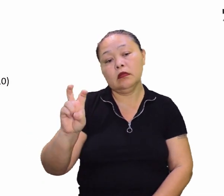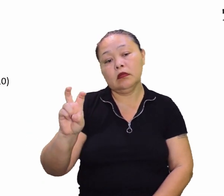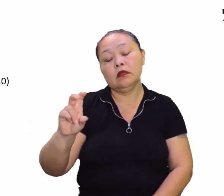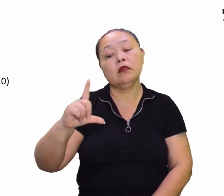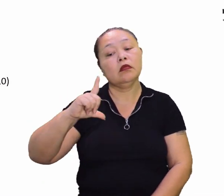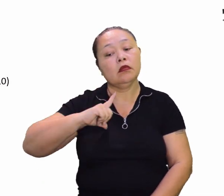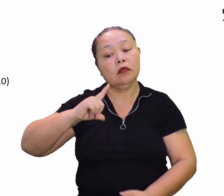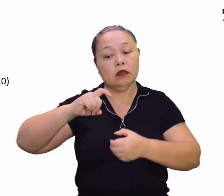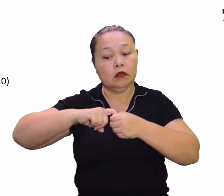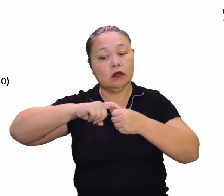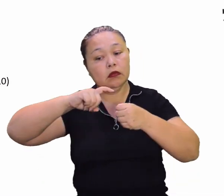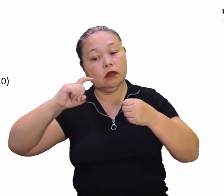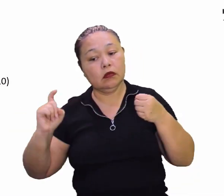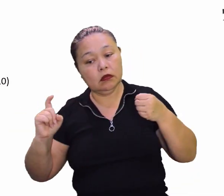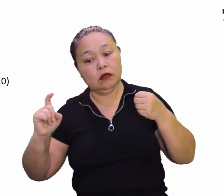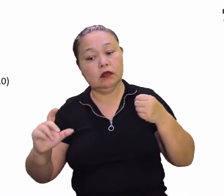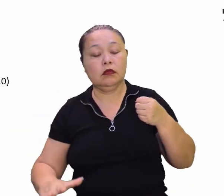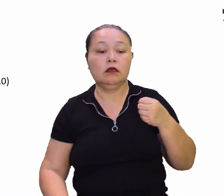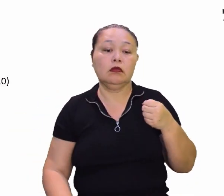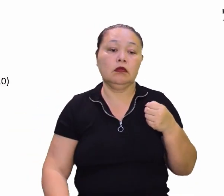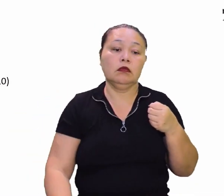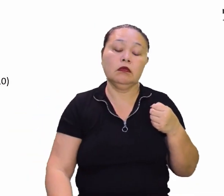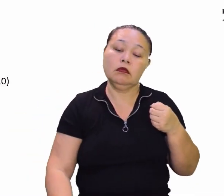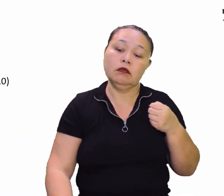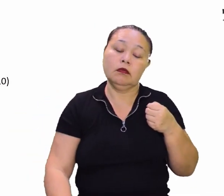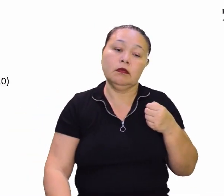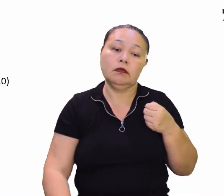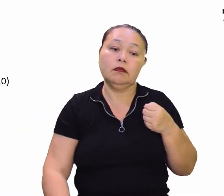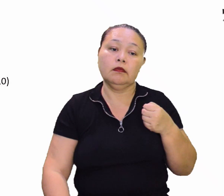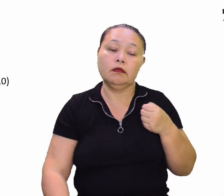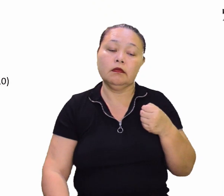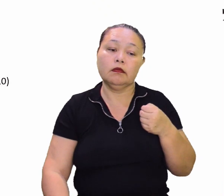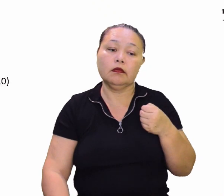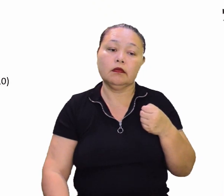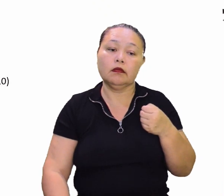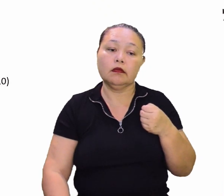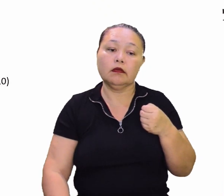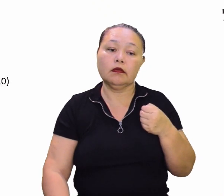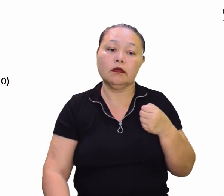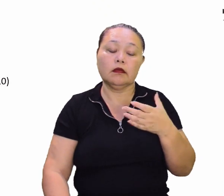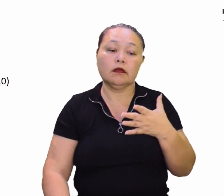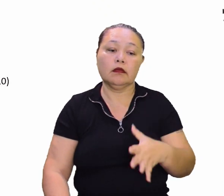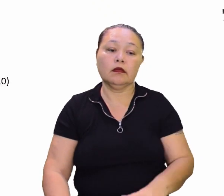1965, alcançou sua independência. Ok?